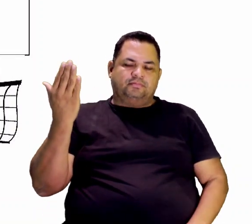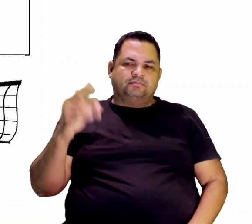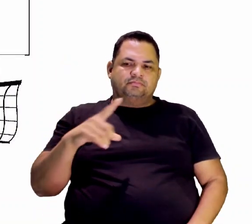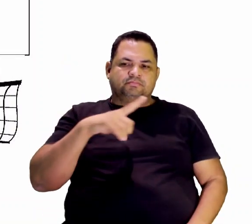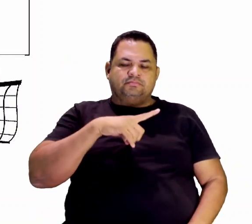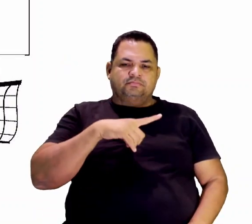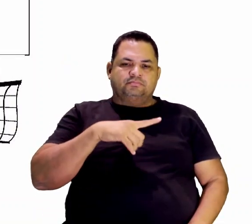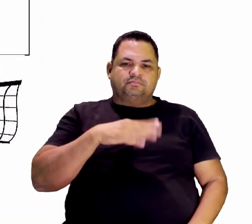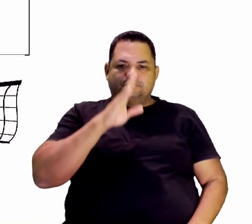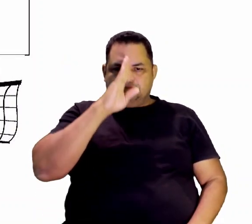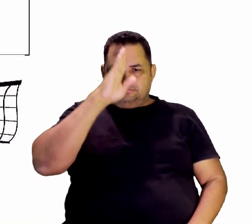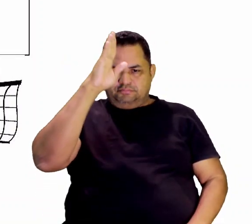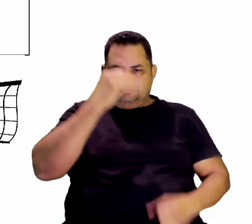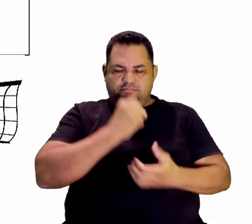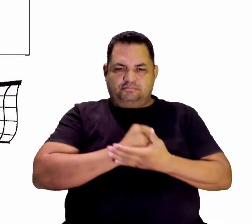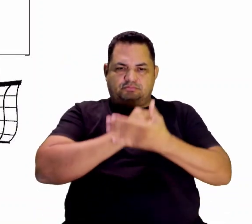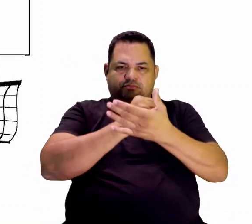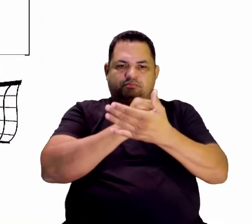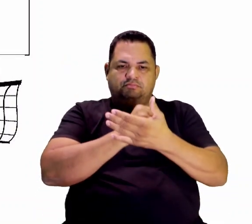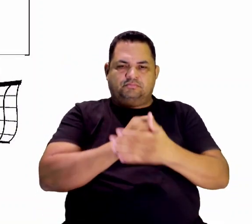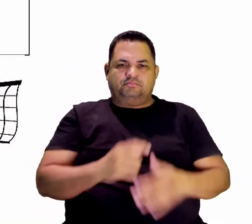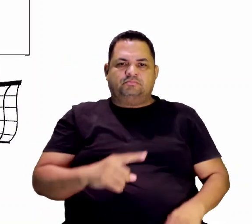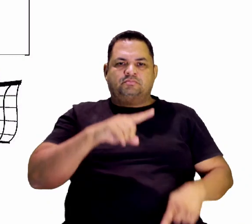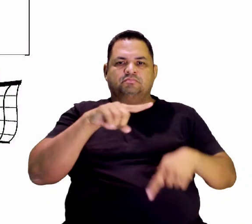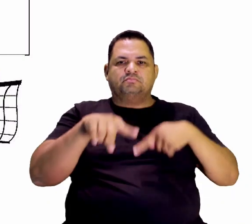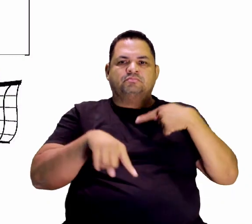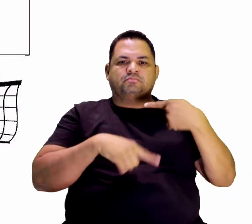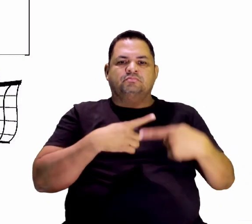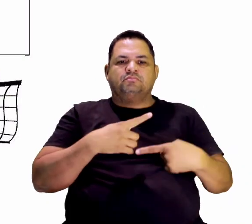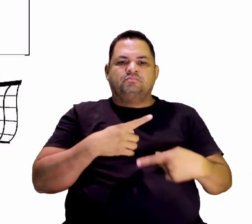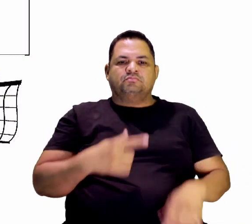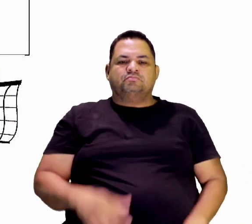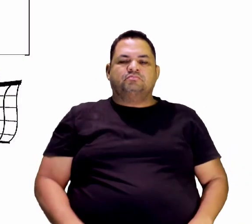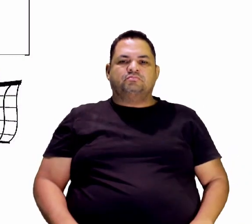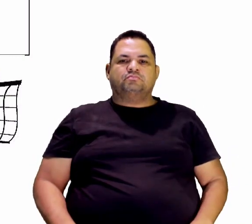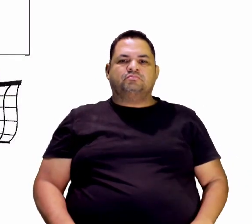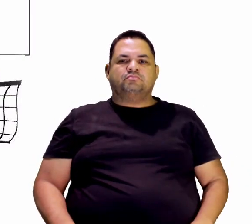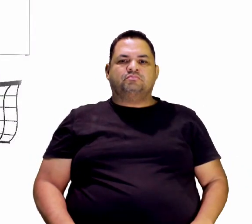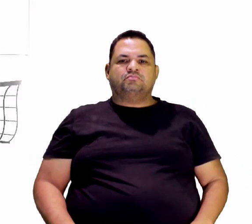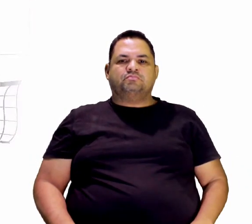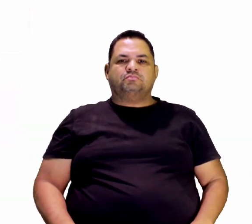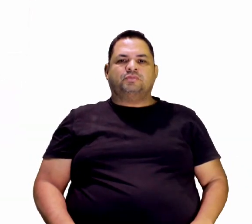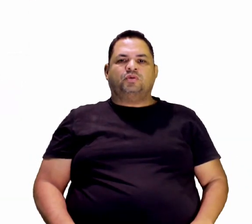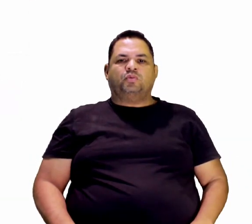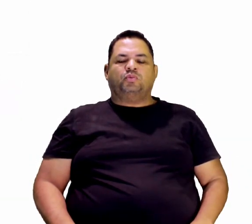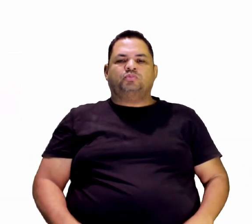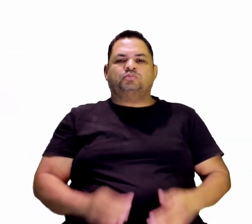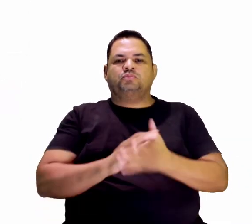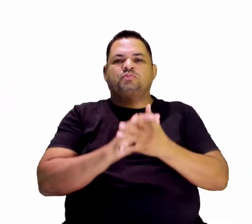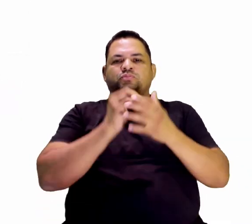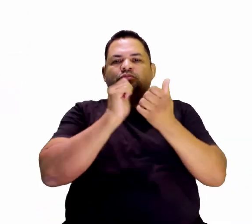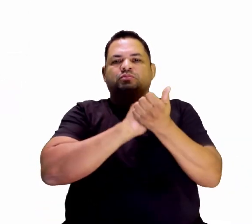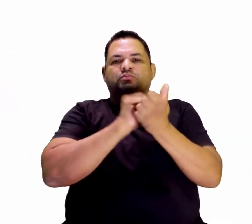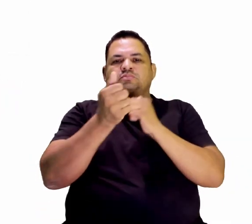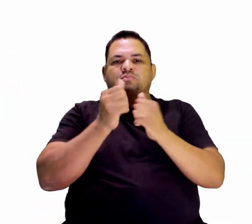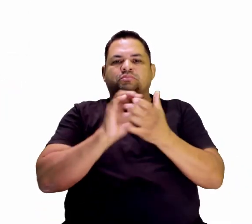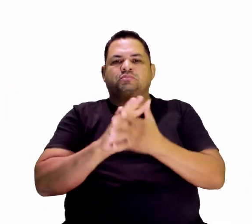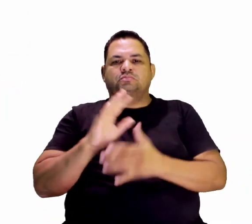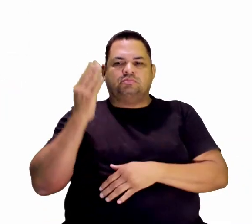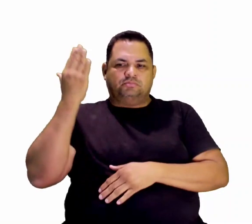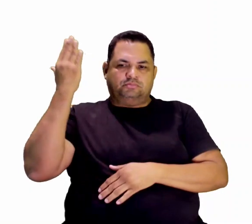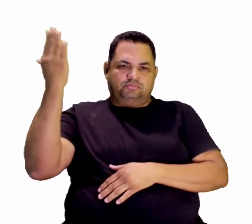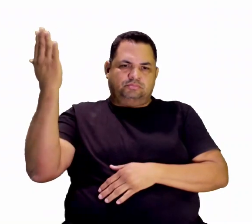primeiro do ataque, agora nós temos a defesa. E na defesa nós temos como fundamento a recepção de ataque, a defesa e o